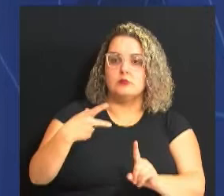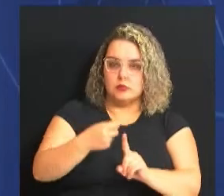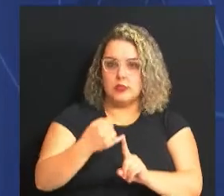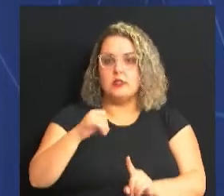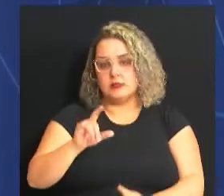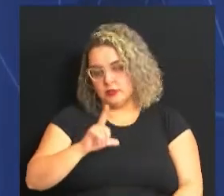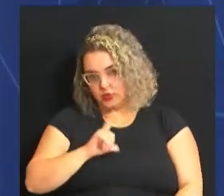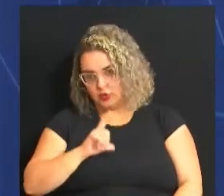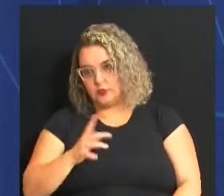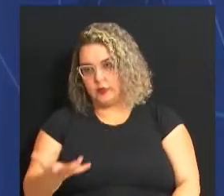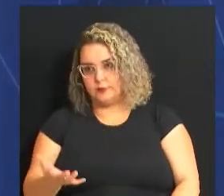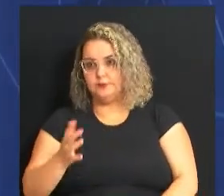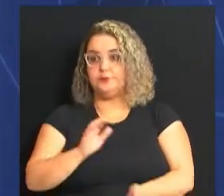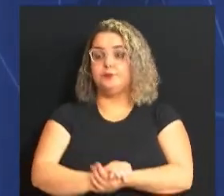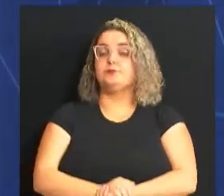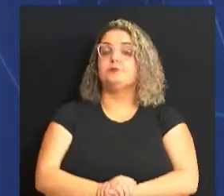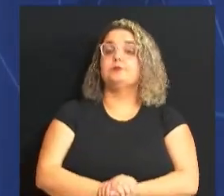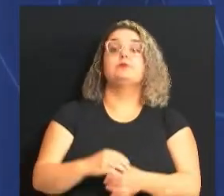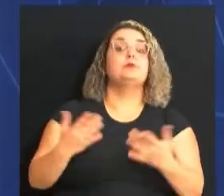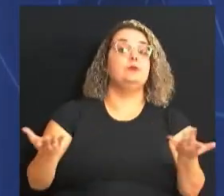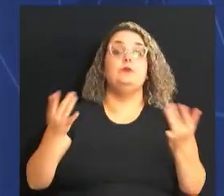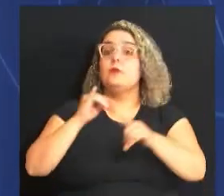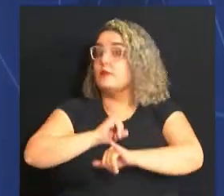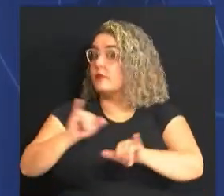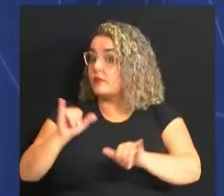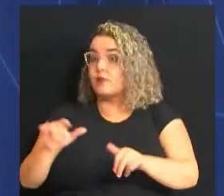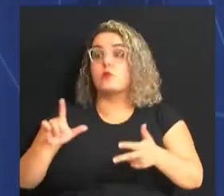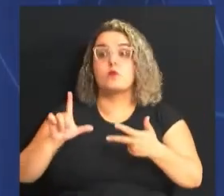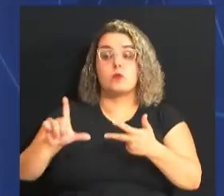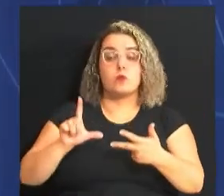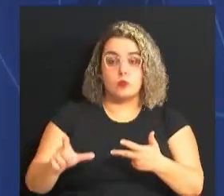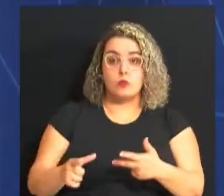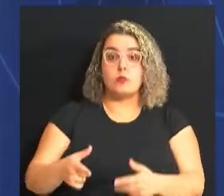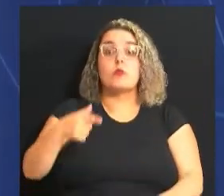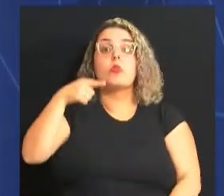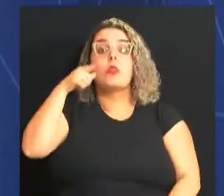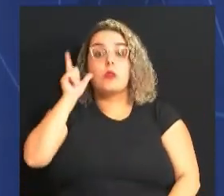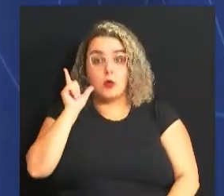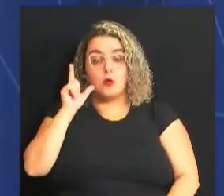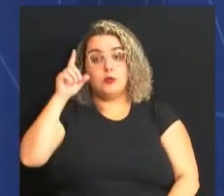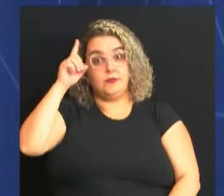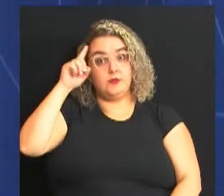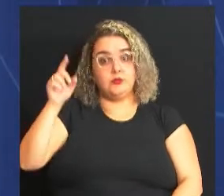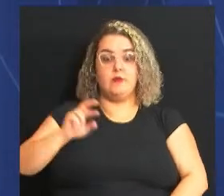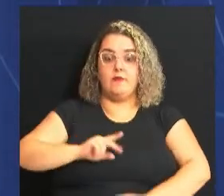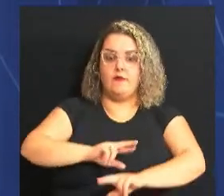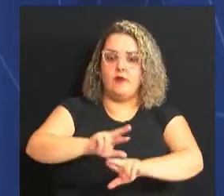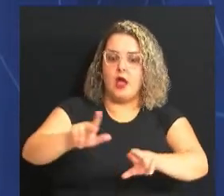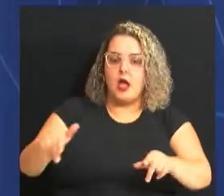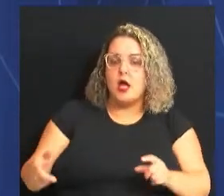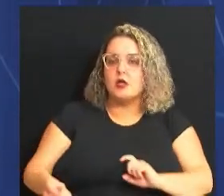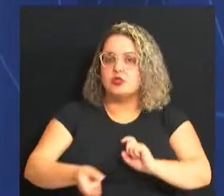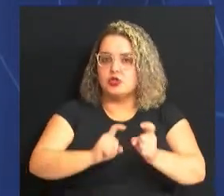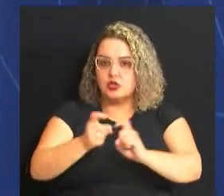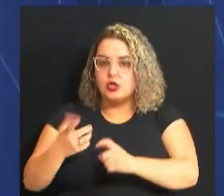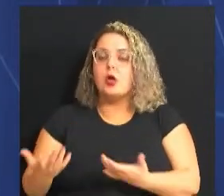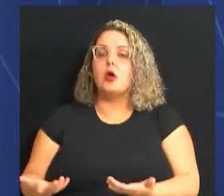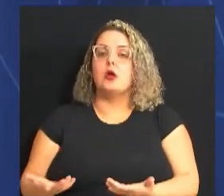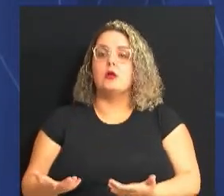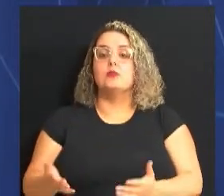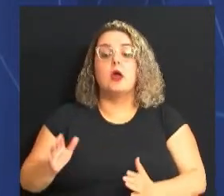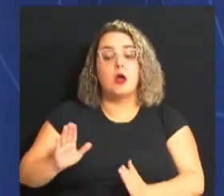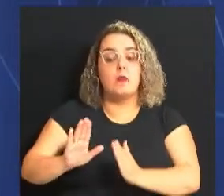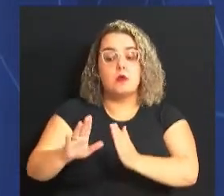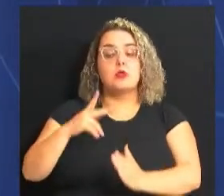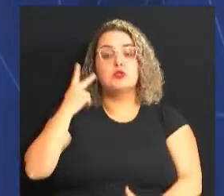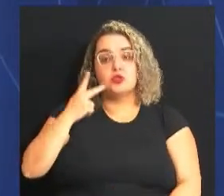tiver. Bom, hora das notícias do Legislativo e ontem o dia foi repleto de reuniões, viu? A Frente